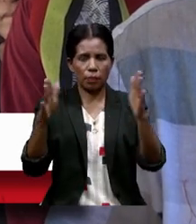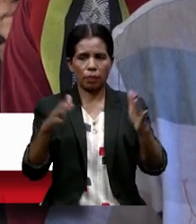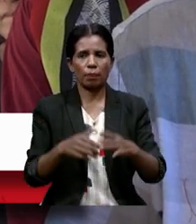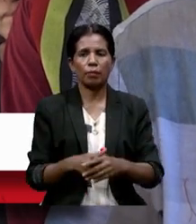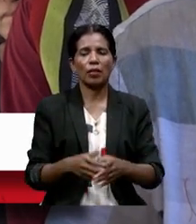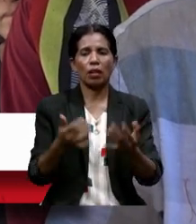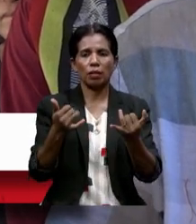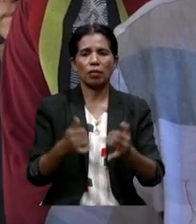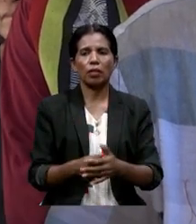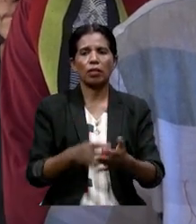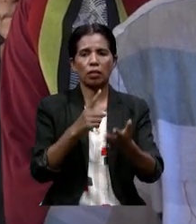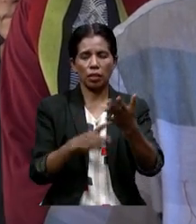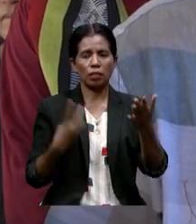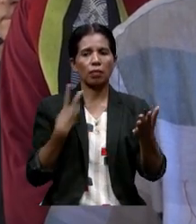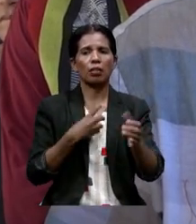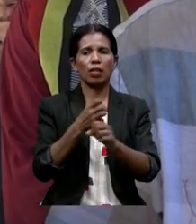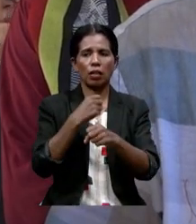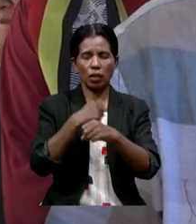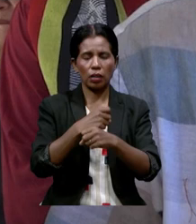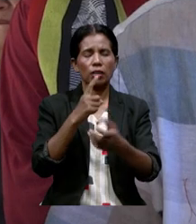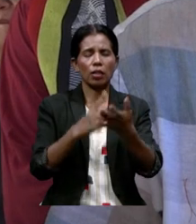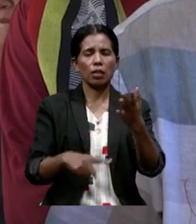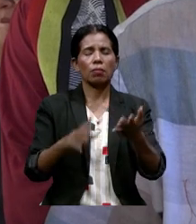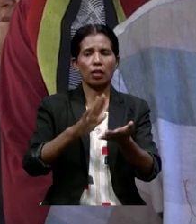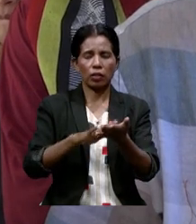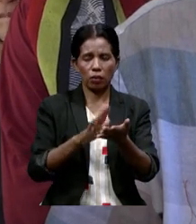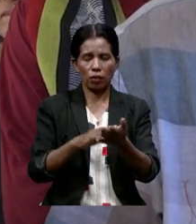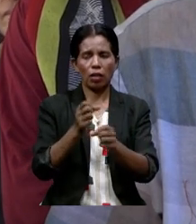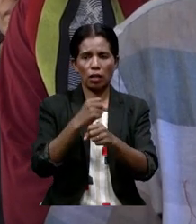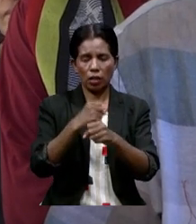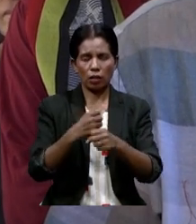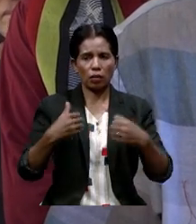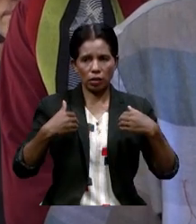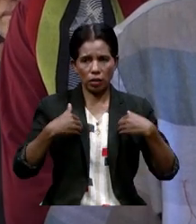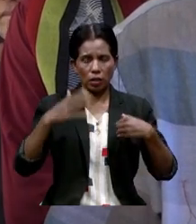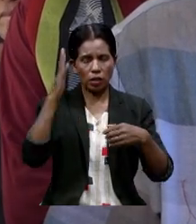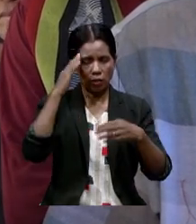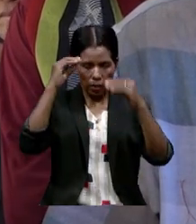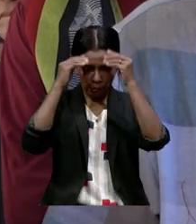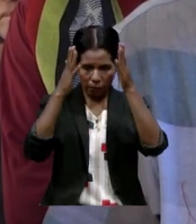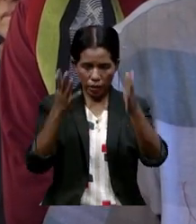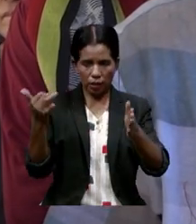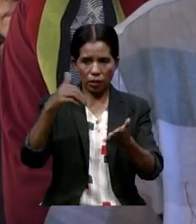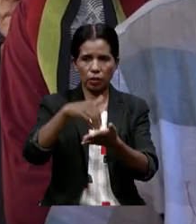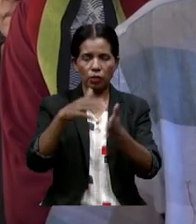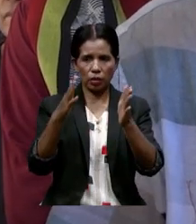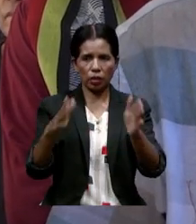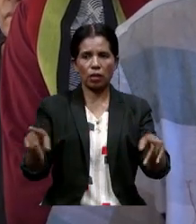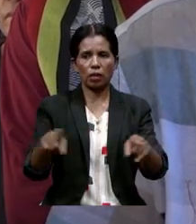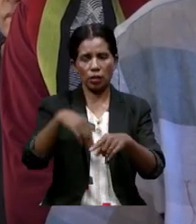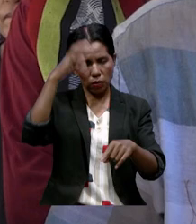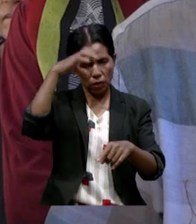Agora, saída uma que está tu halo, saída uma que escola halo, maca, consciência, professor Sernia, na esplanteira, muram com a